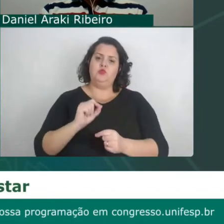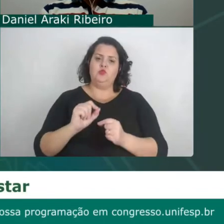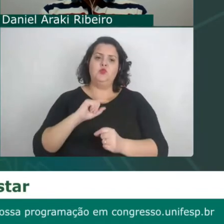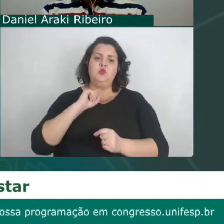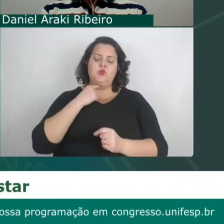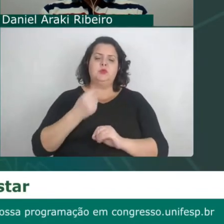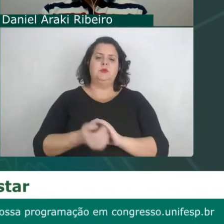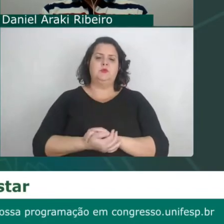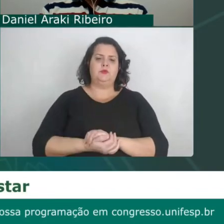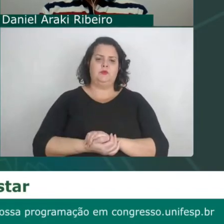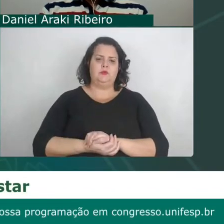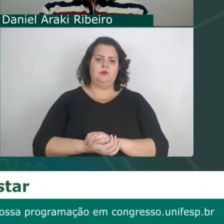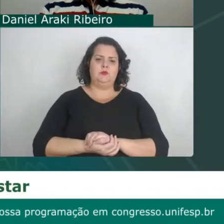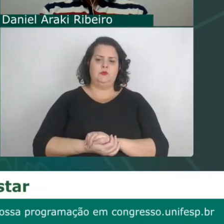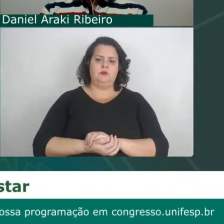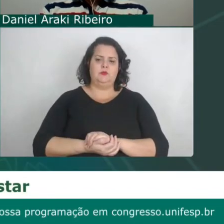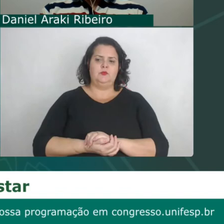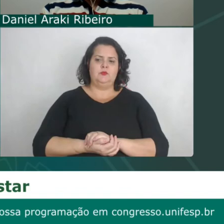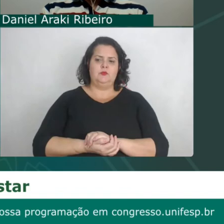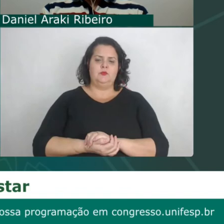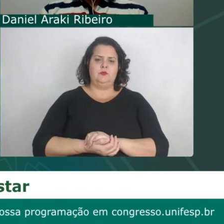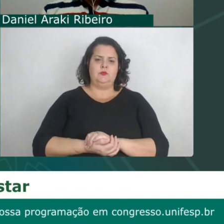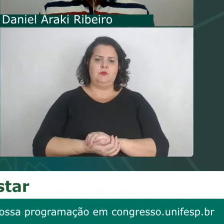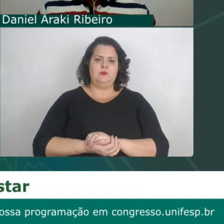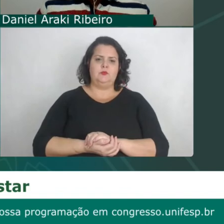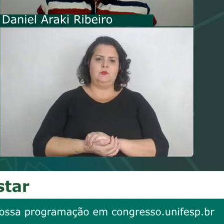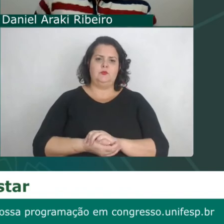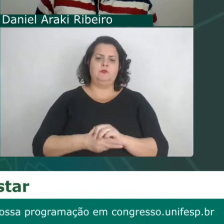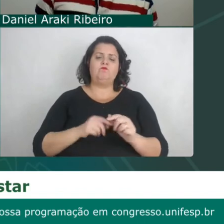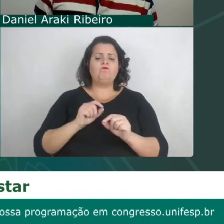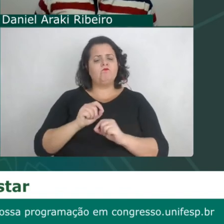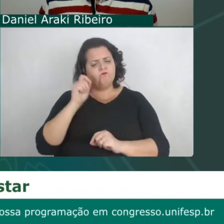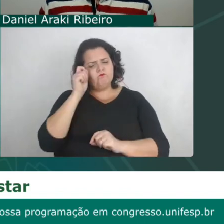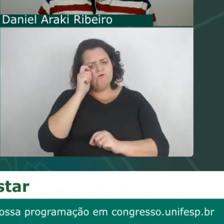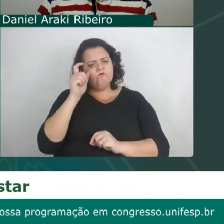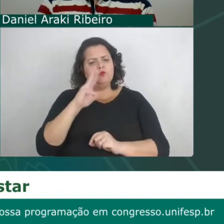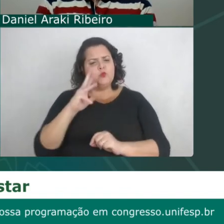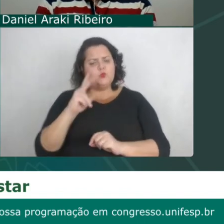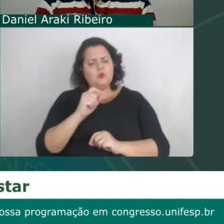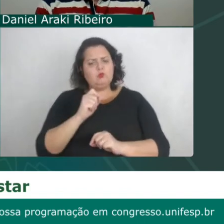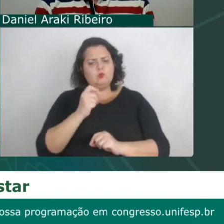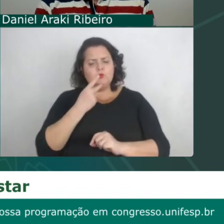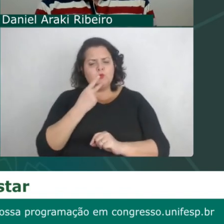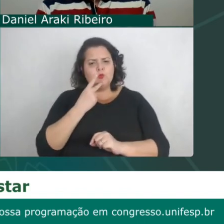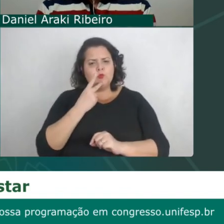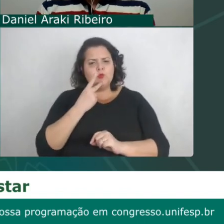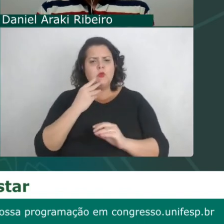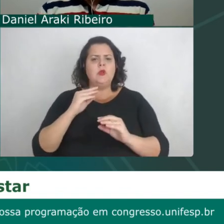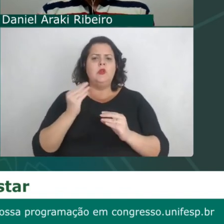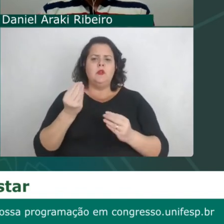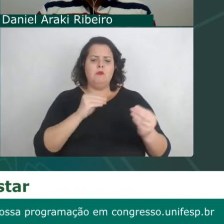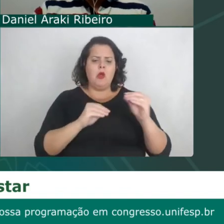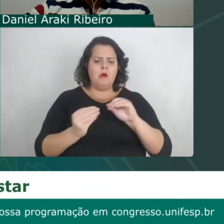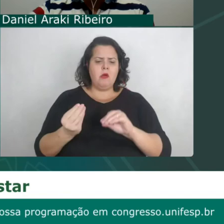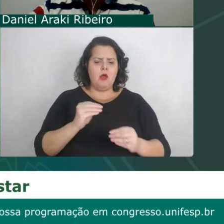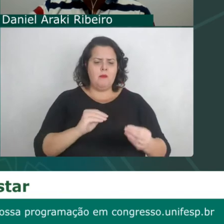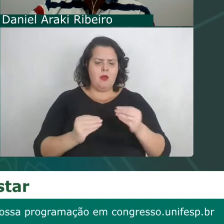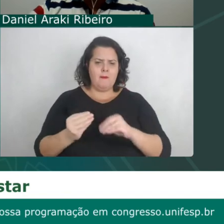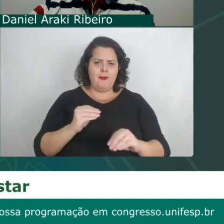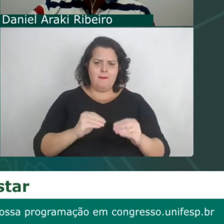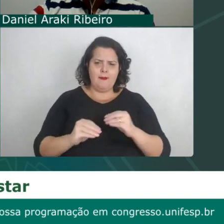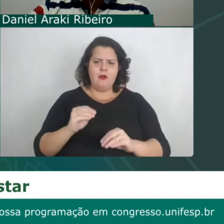neutralizando esses compostos. É acho que uma questão muito interessante que todos estão colocando aqui. Parte das perguntas, acho que vocês estão respondendo já